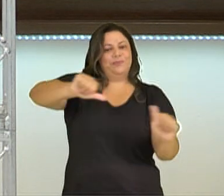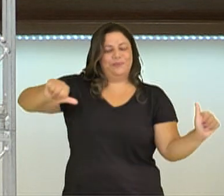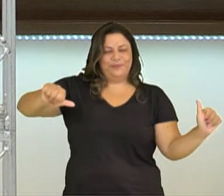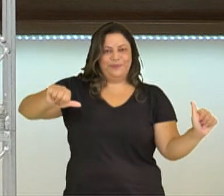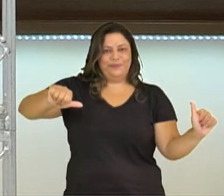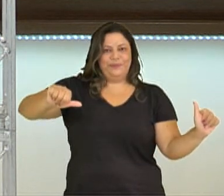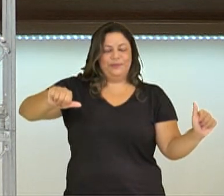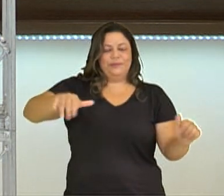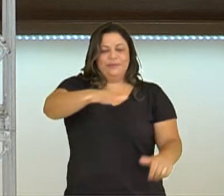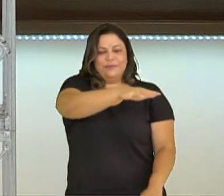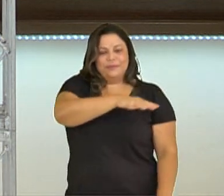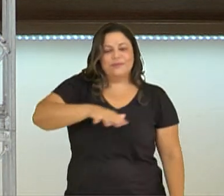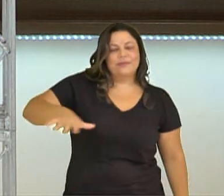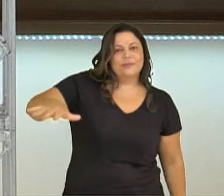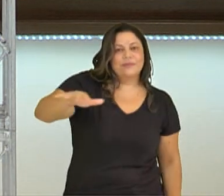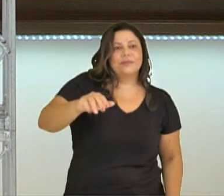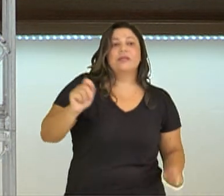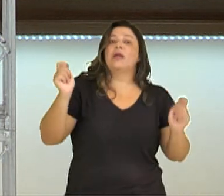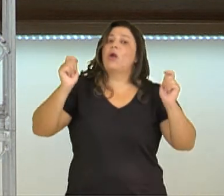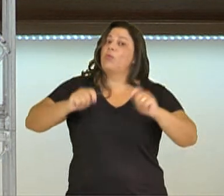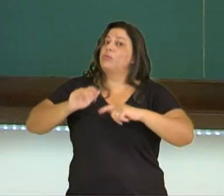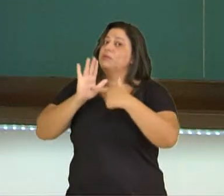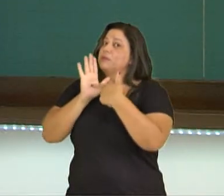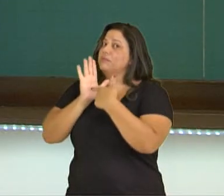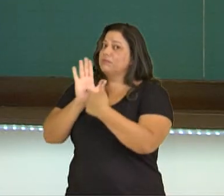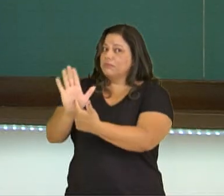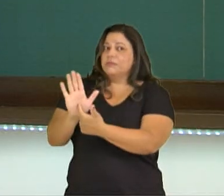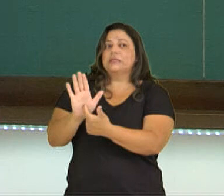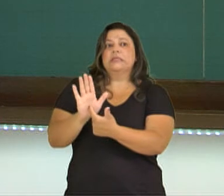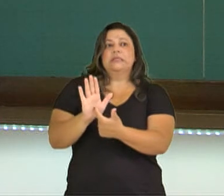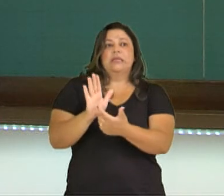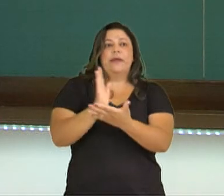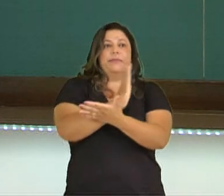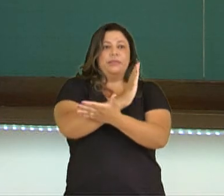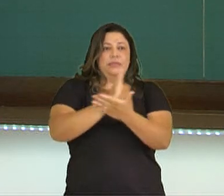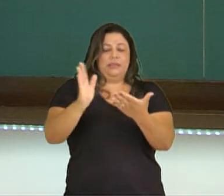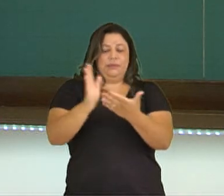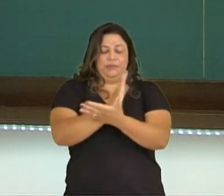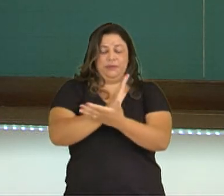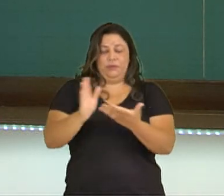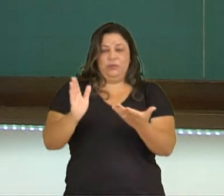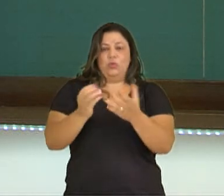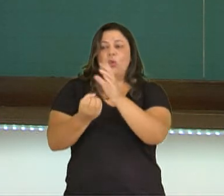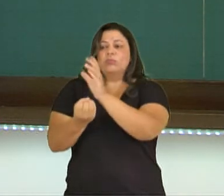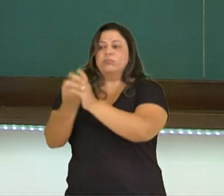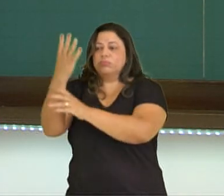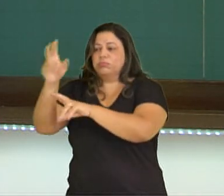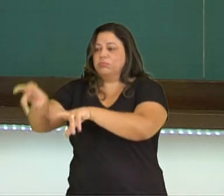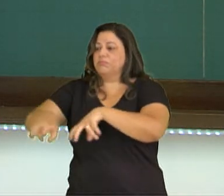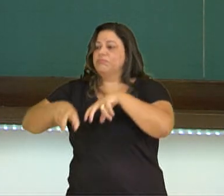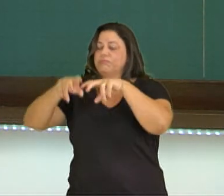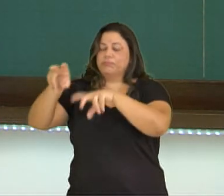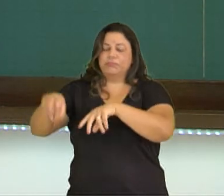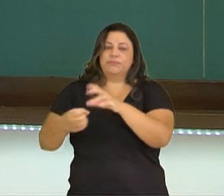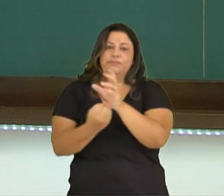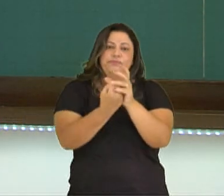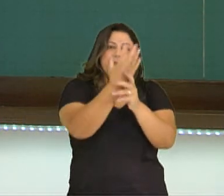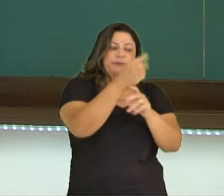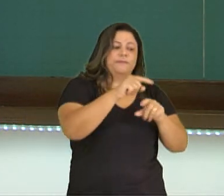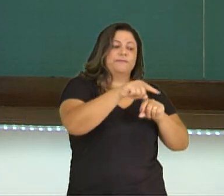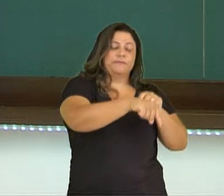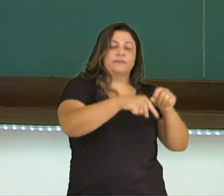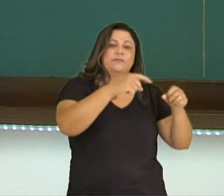geográfico, certo? Por isso a gente apresentou ali a divisão, então, onde se cria o espaço urbano e o espaço rural a partir